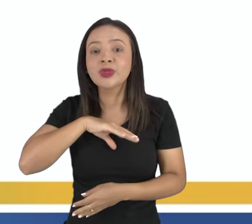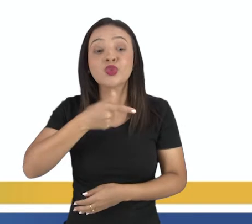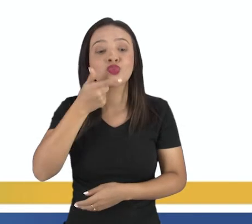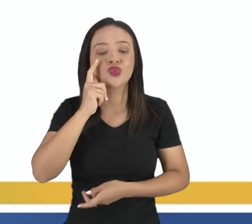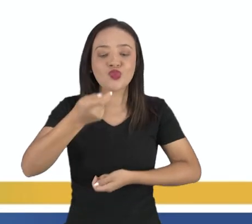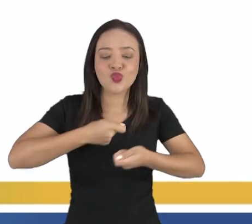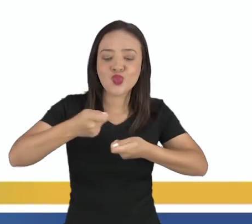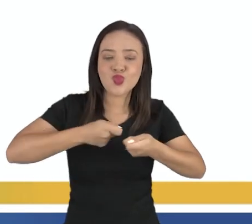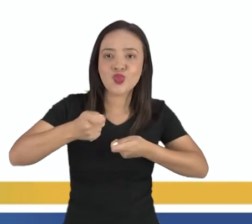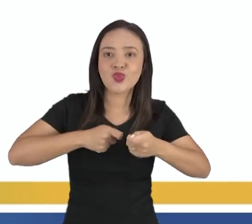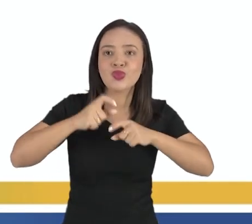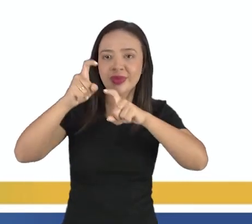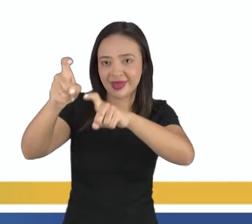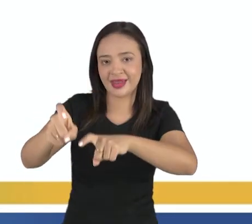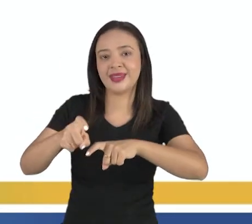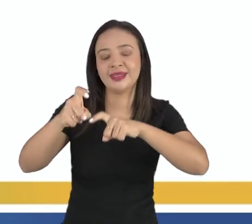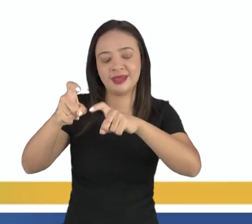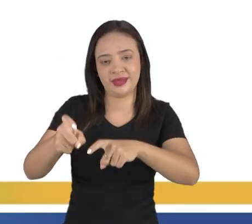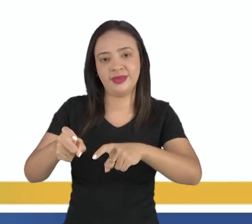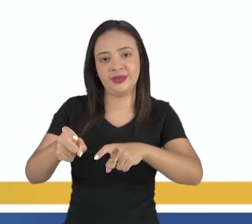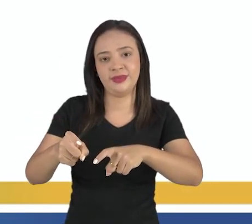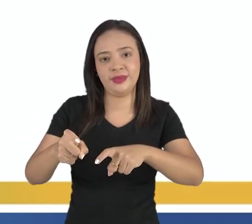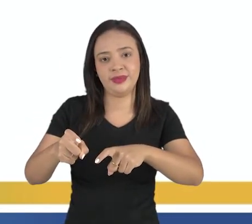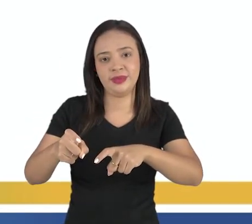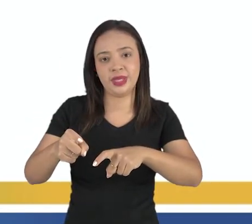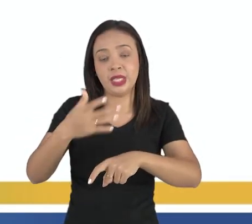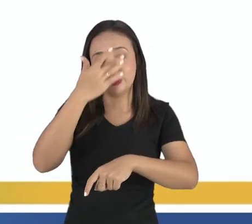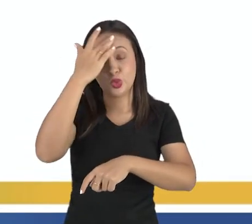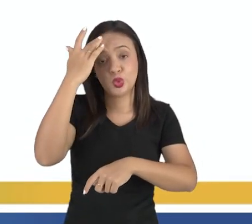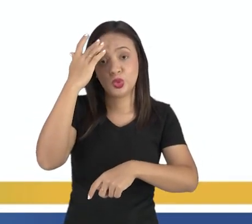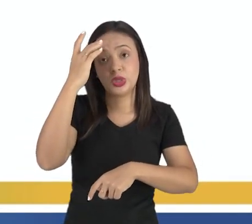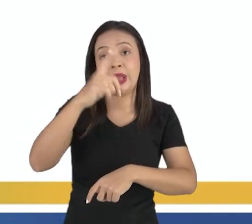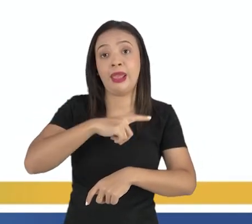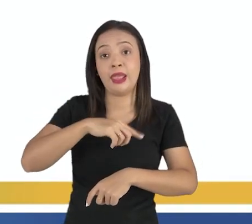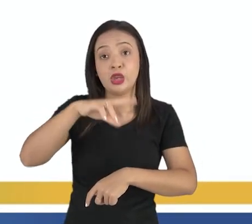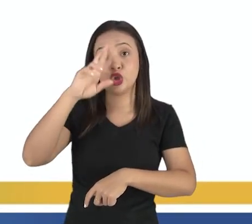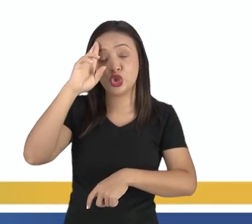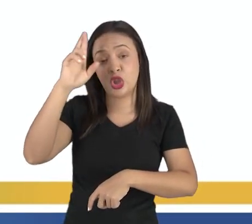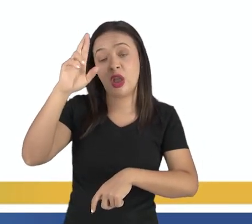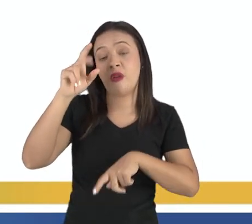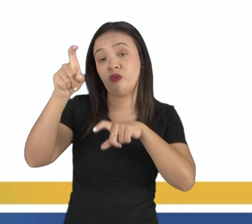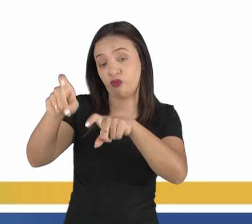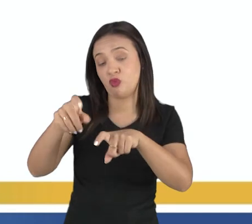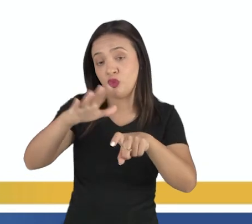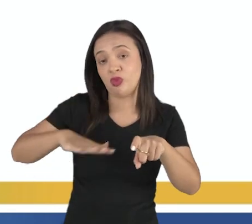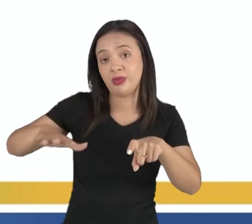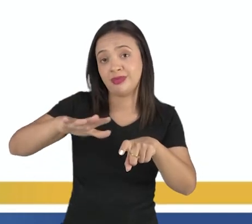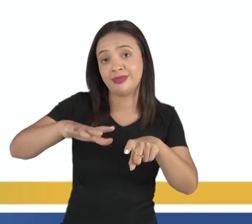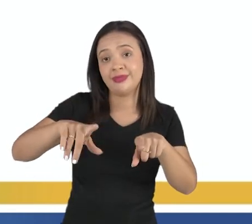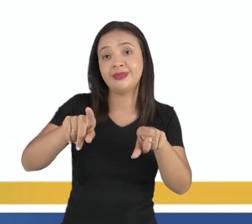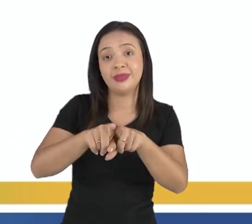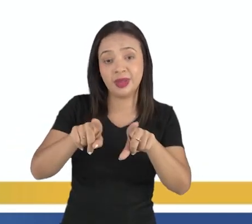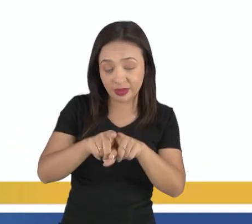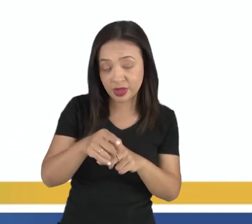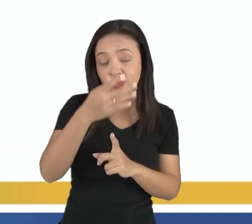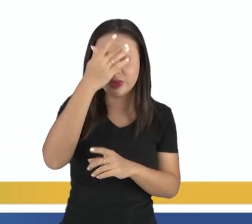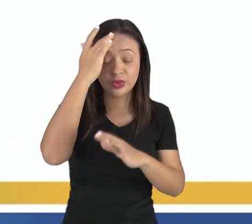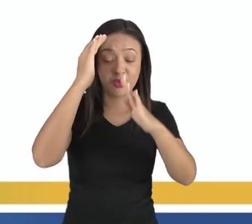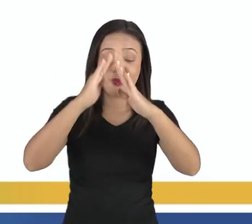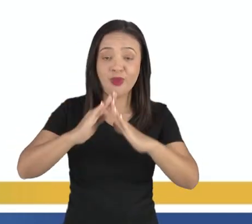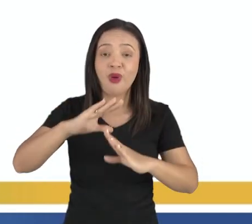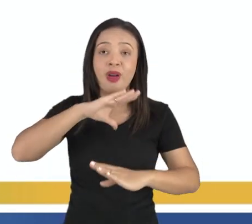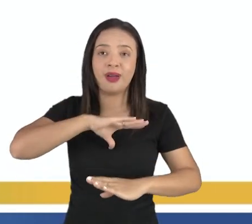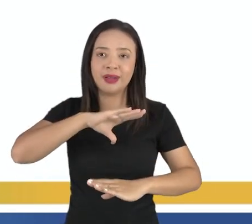controla o campo, os donos das áreas agrícolas, das áreas produtivas do campo, são os próprios que vivem na cidade, os